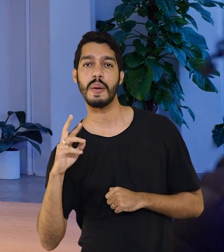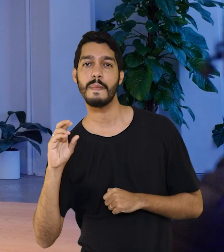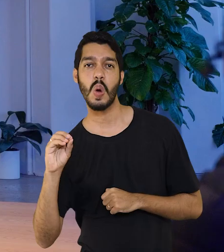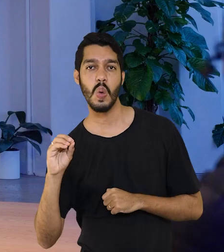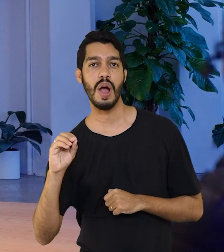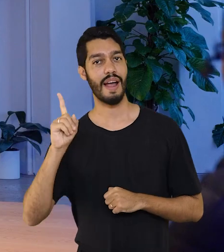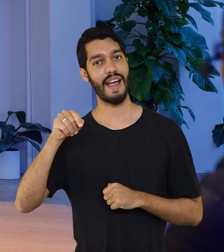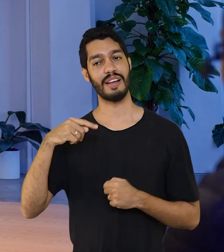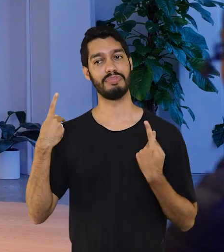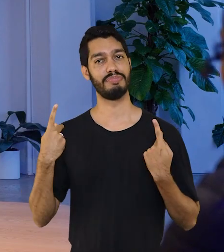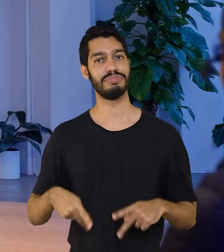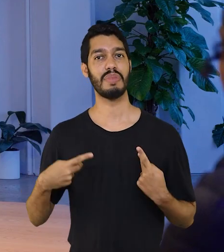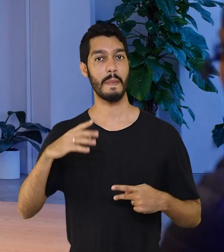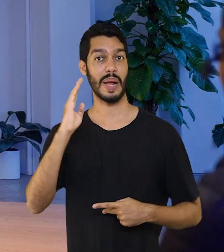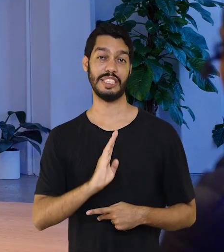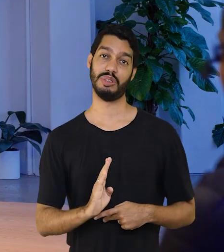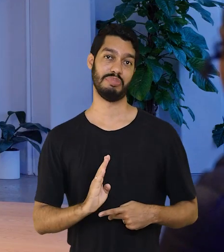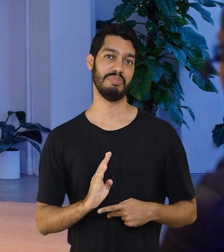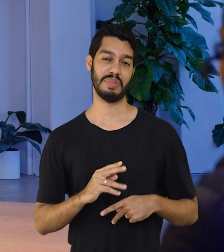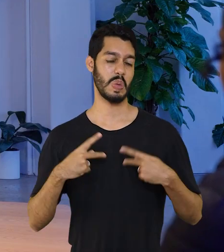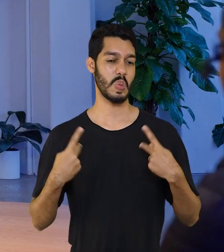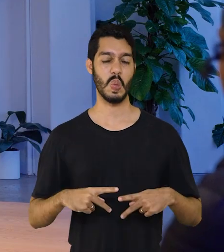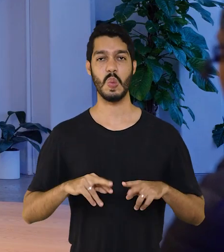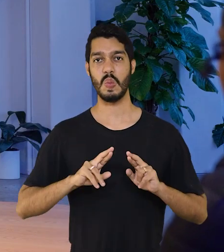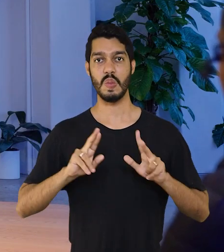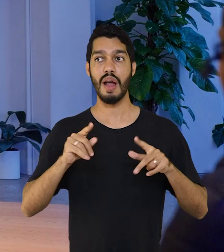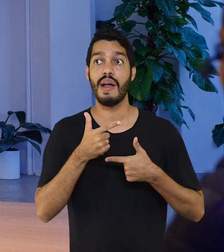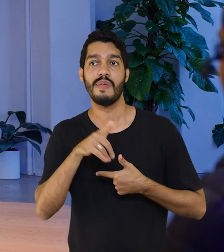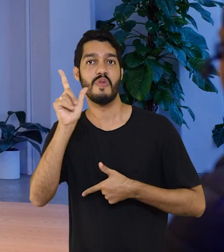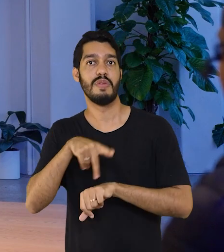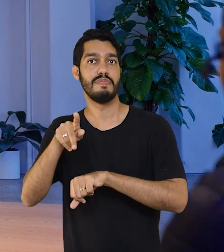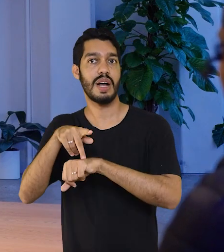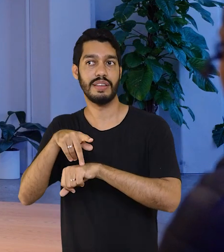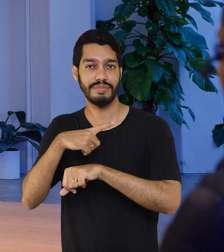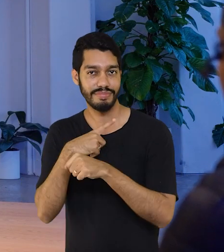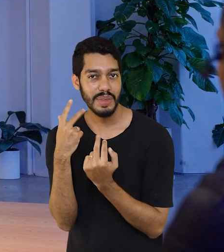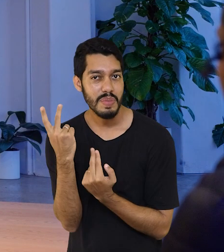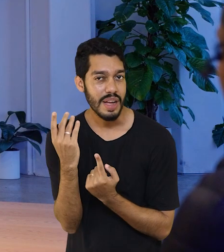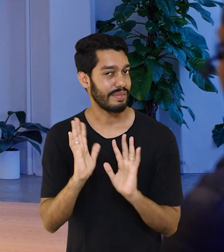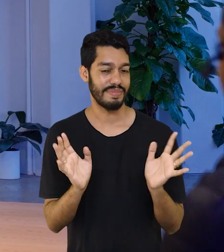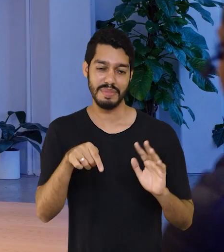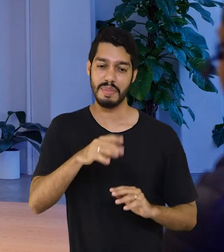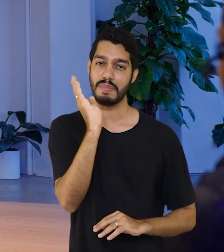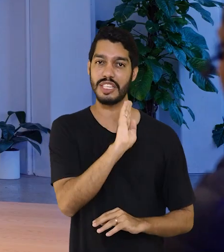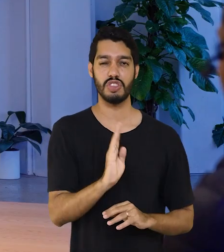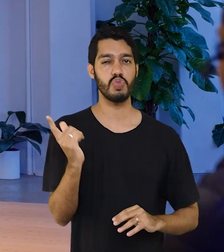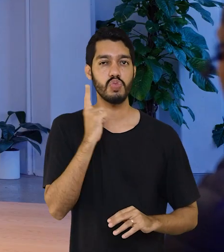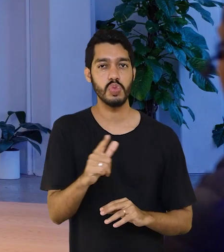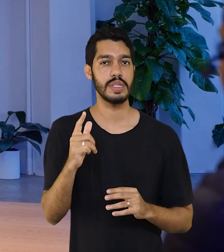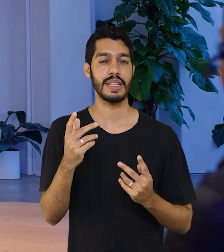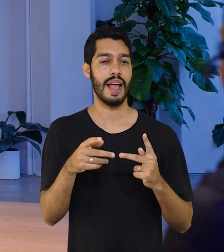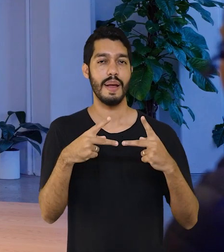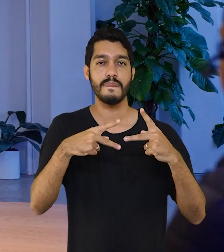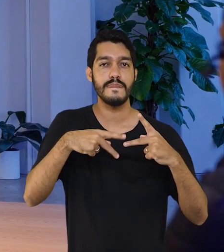Iopro, fenômeno cultural no Brasil, tá, gente? Nenhum outro lugar do mundo Iopro tem um tamanho de negócio que tem aqui no Brasil, que construiu